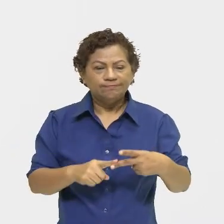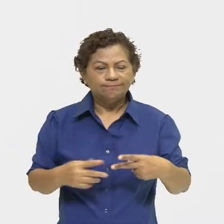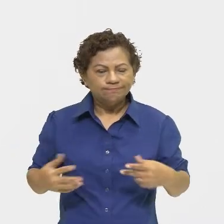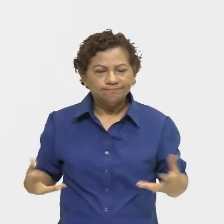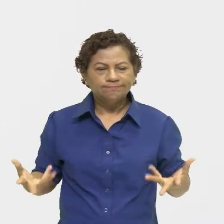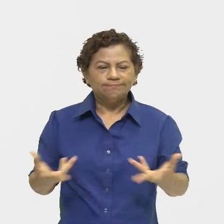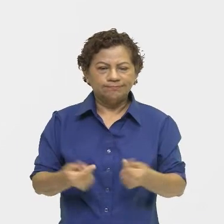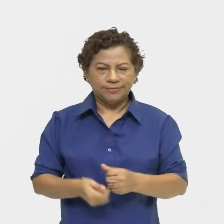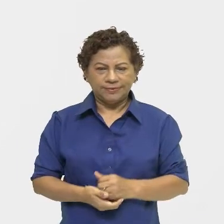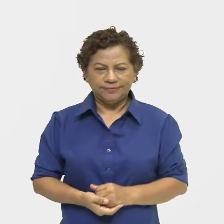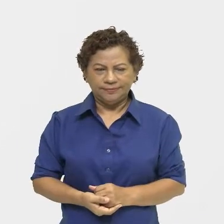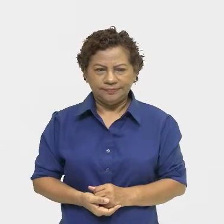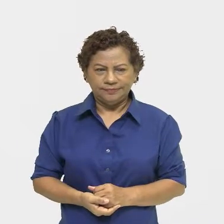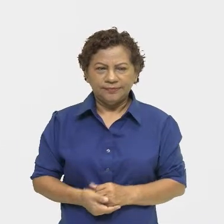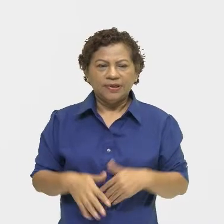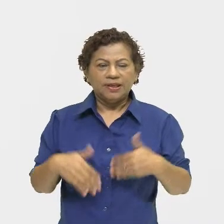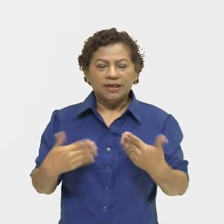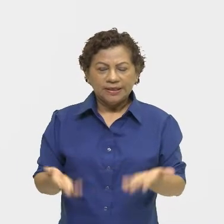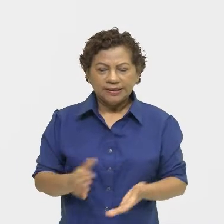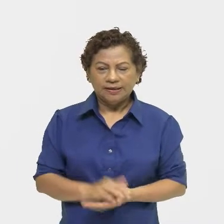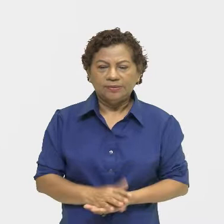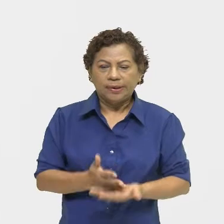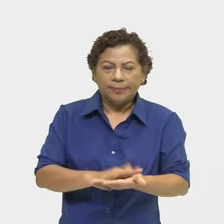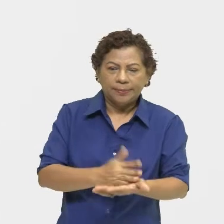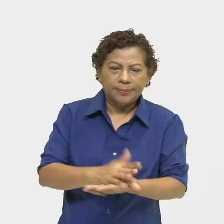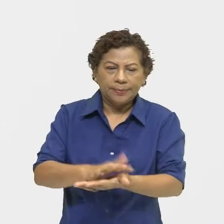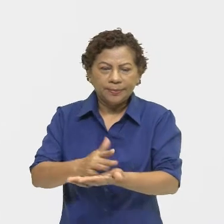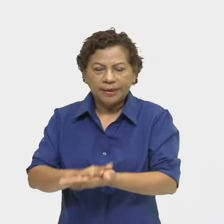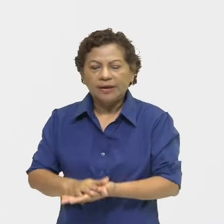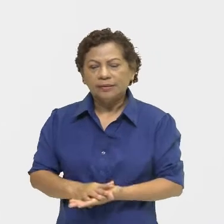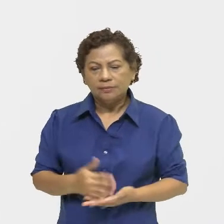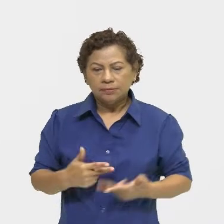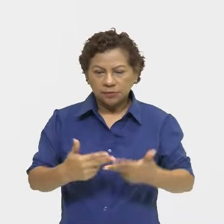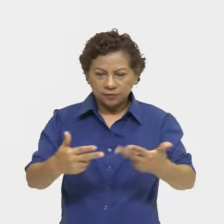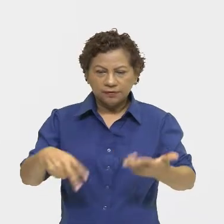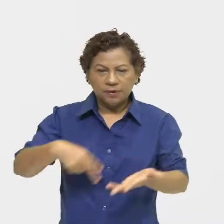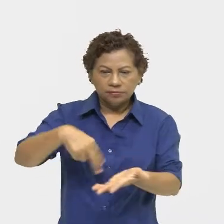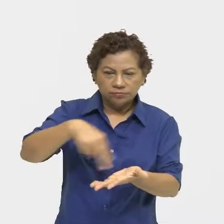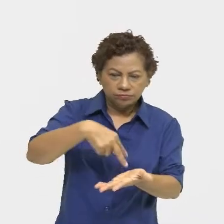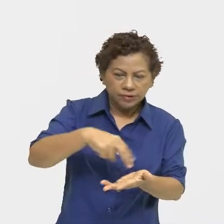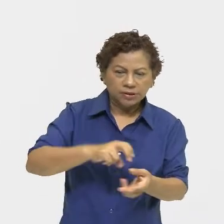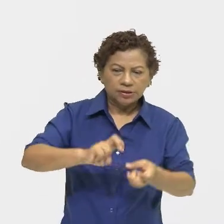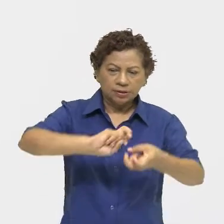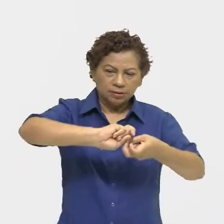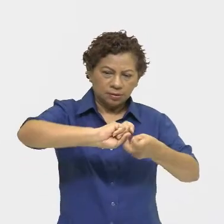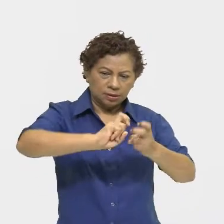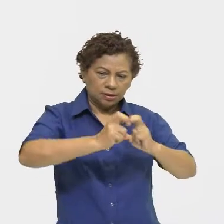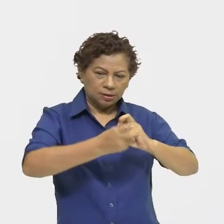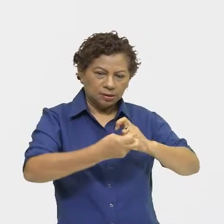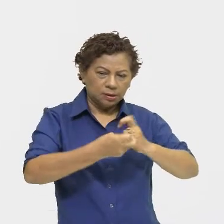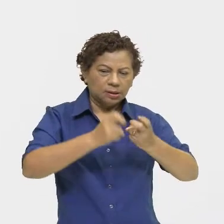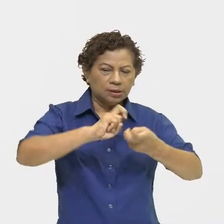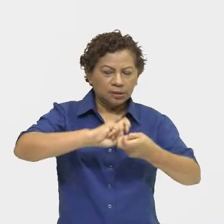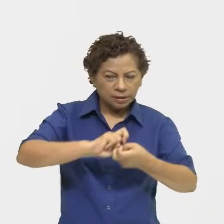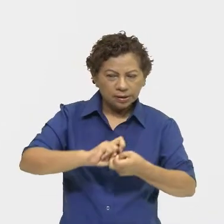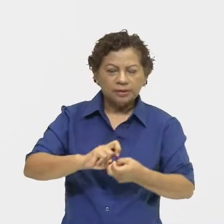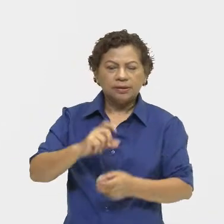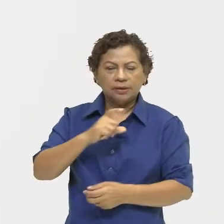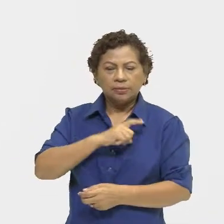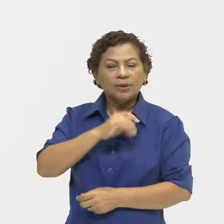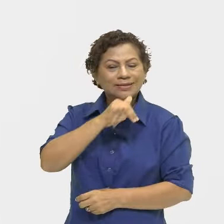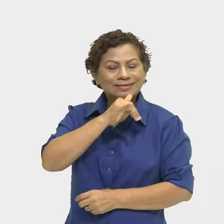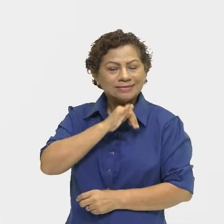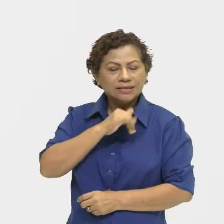O samba, foxé, maracatu, congada, lundu e a capoeira são exemplos da influência africana na